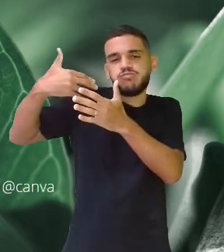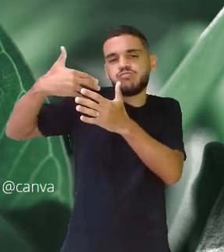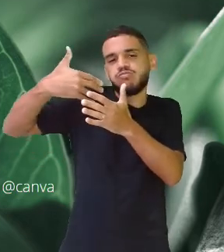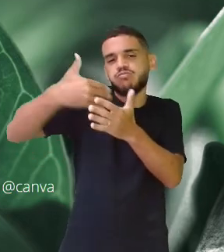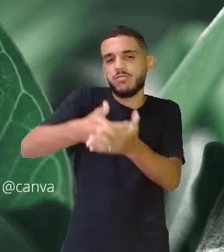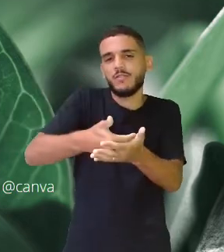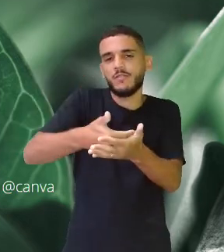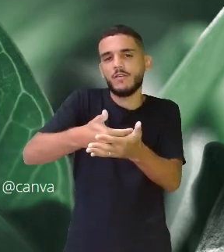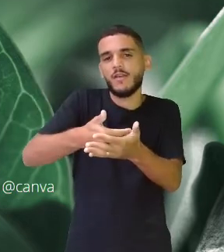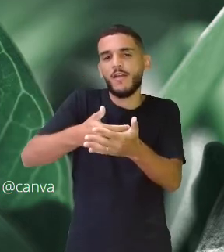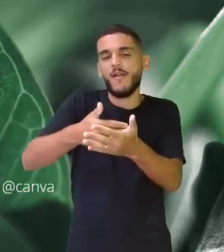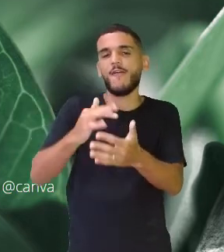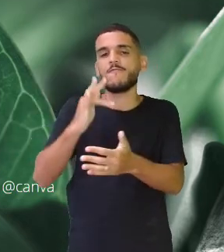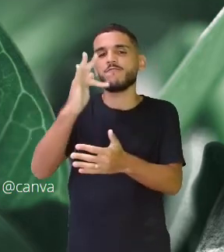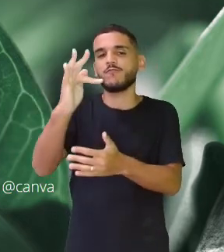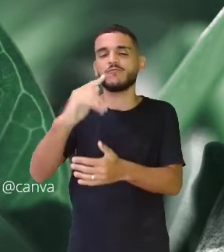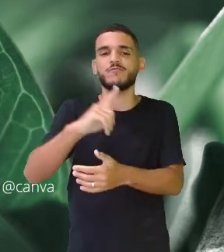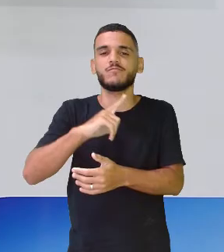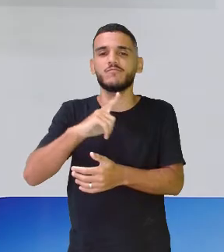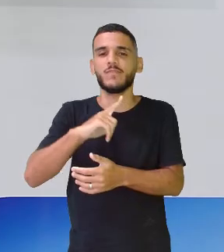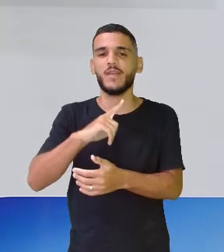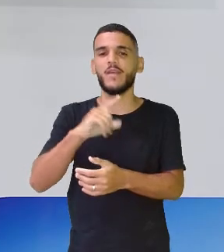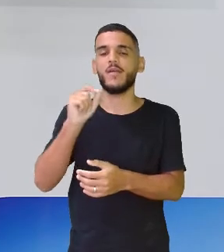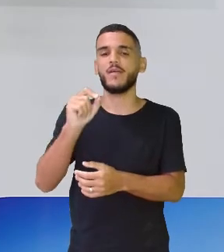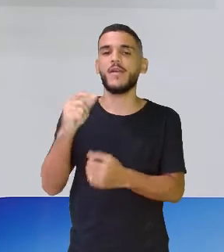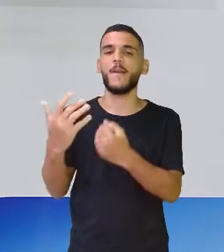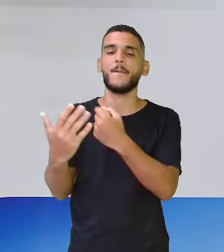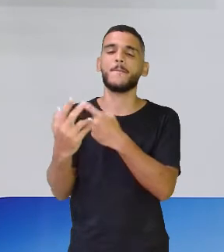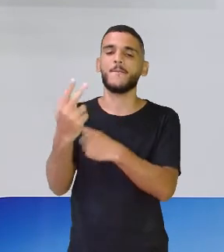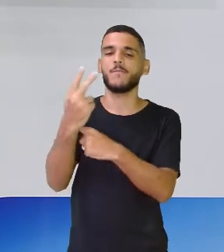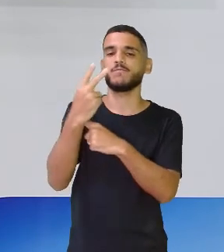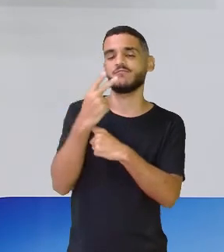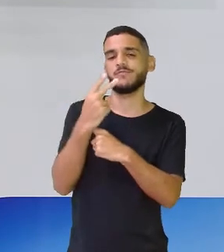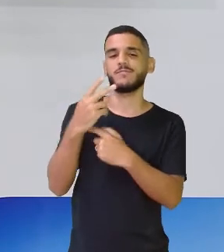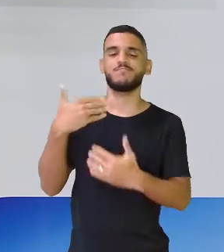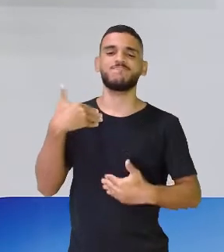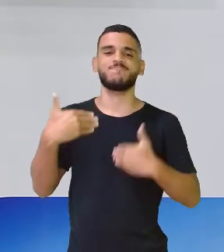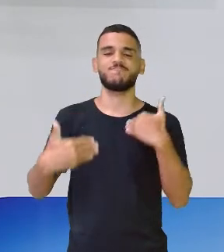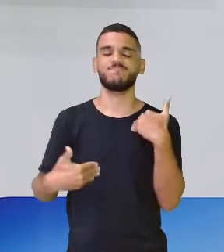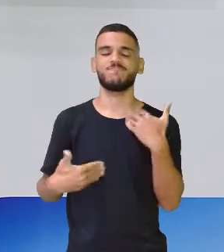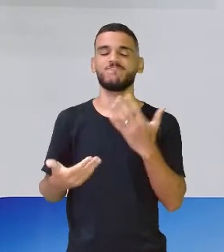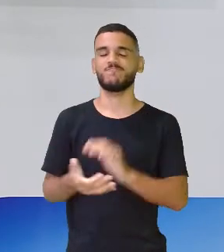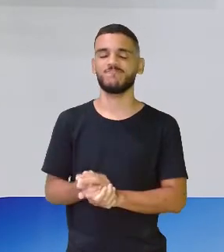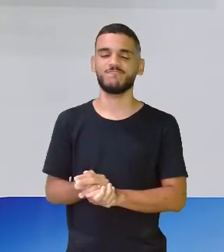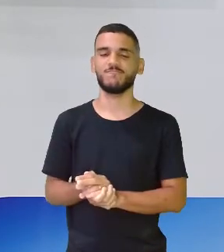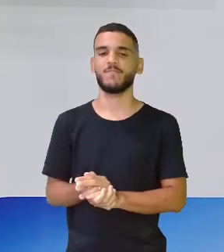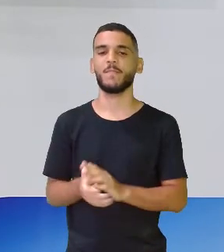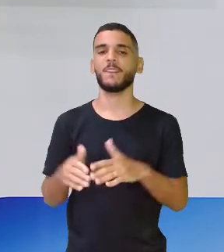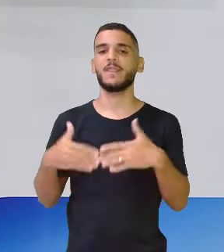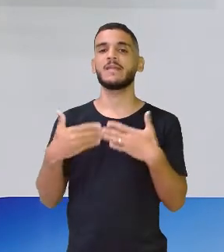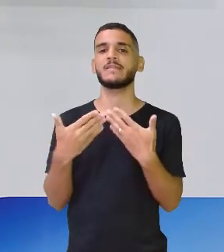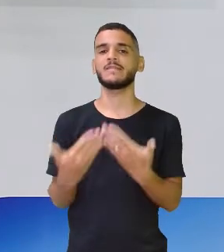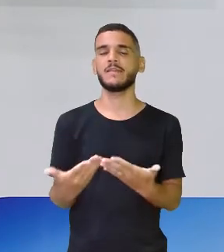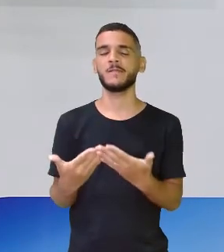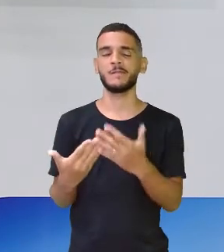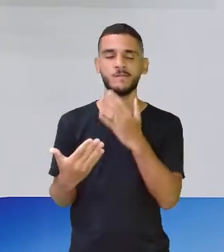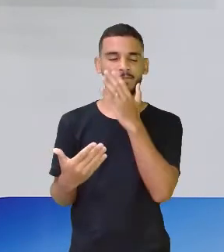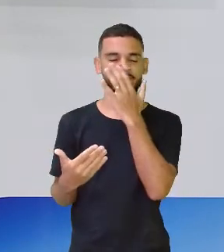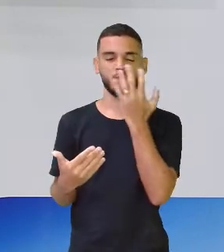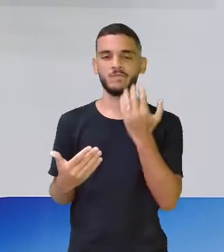ter uma sombra que lhe agasalhe. Veja, então esse verso do poeta é também não